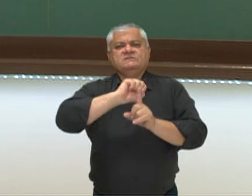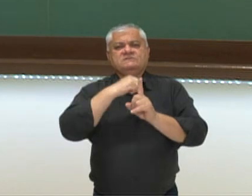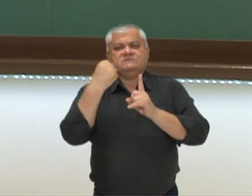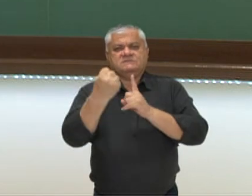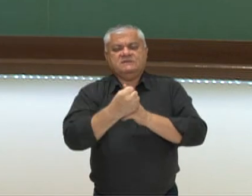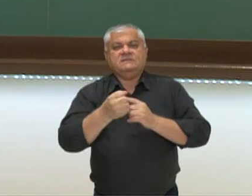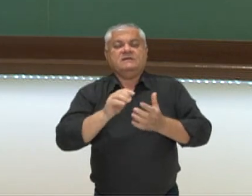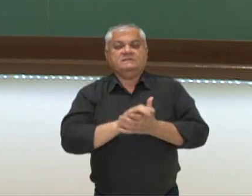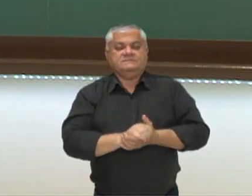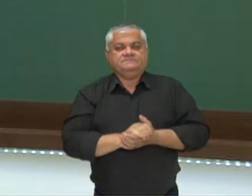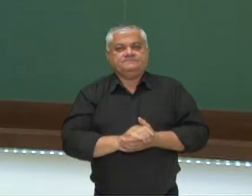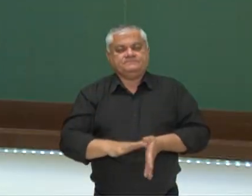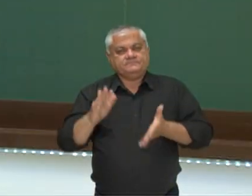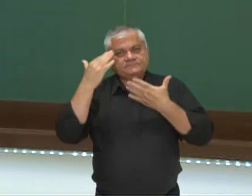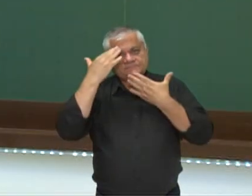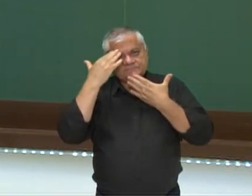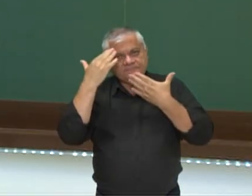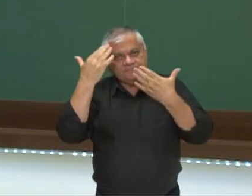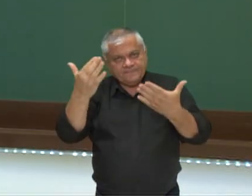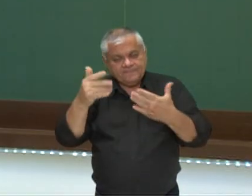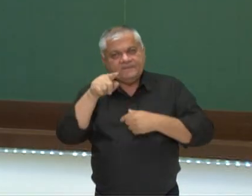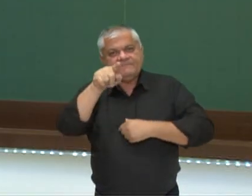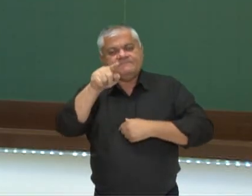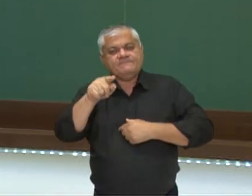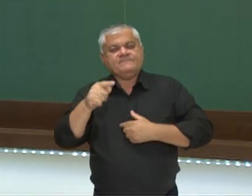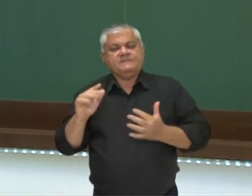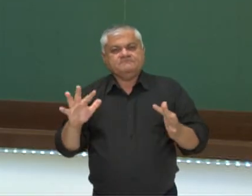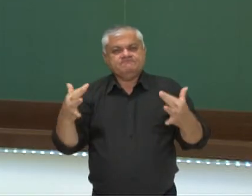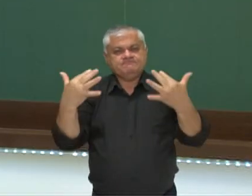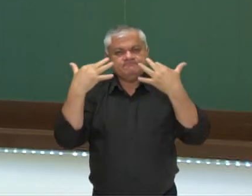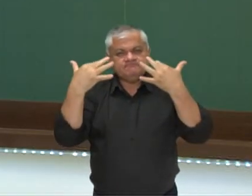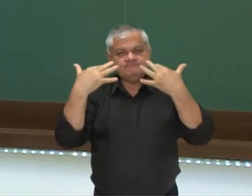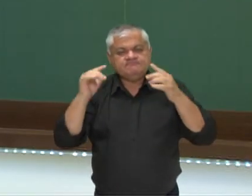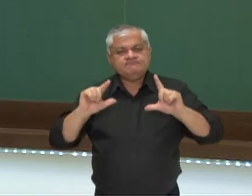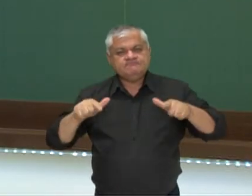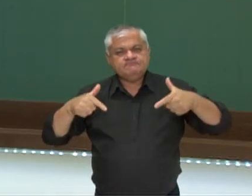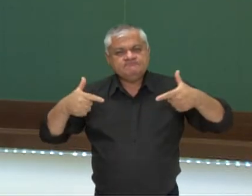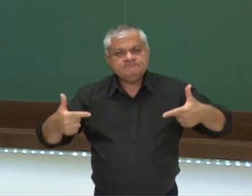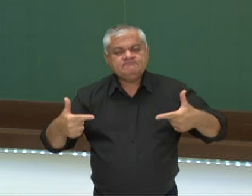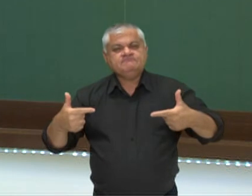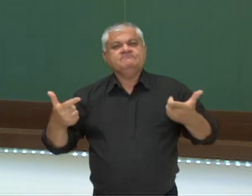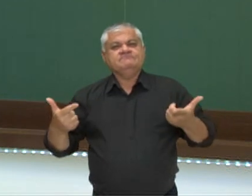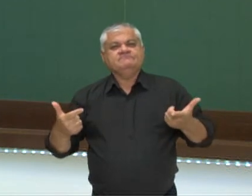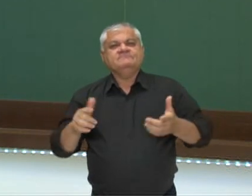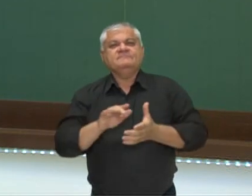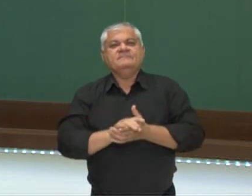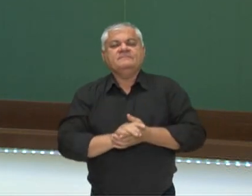sociedade. Quero agradecer a você pelo seu envolvimento, pelo seu empenho e sua participação nessas